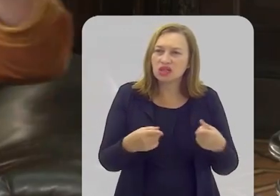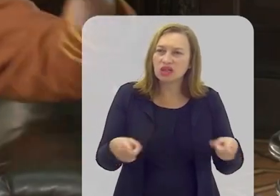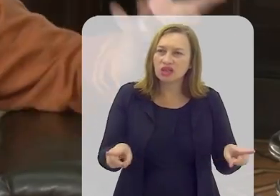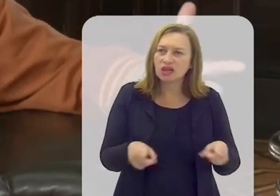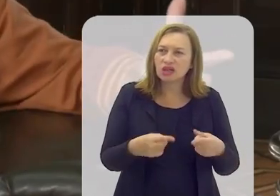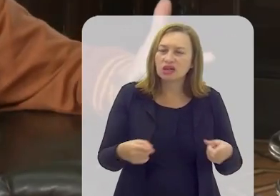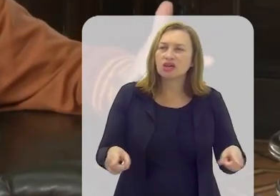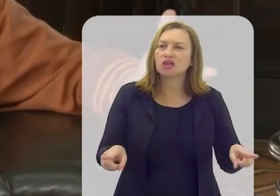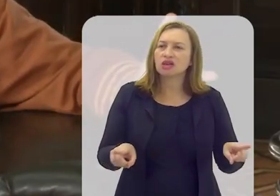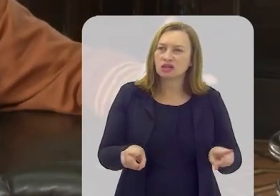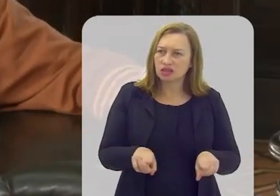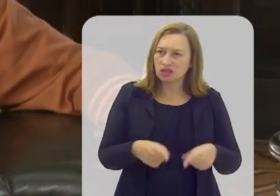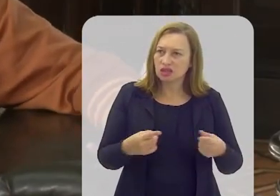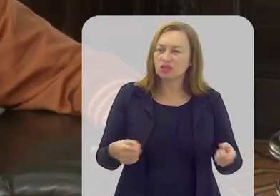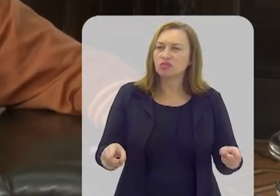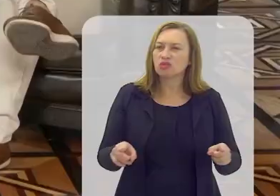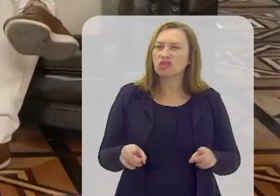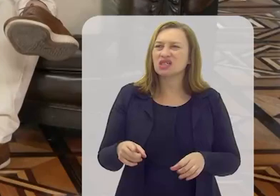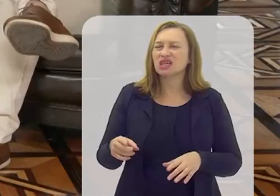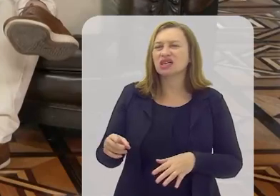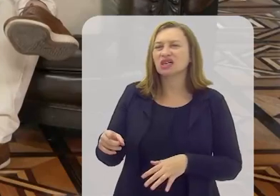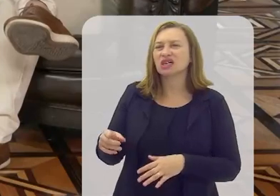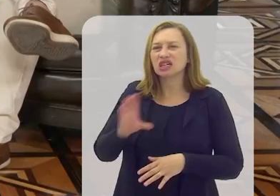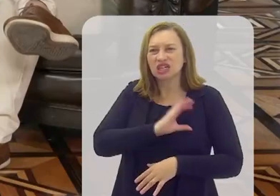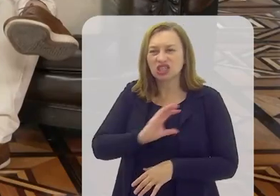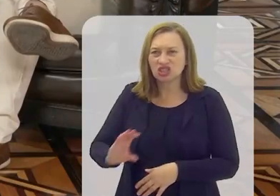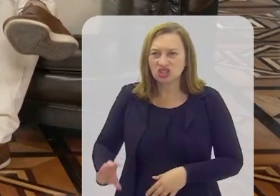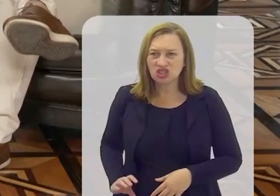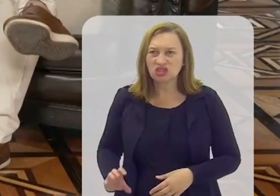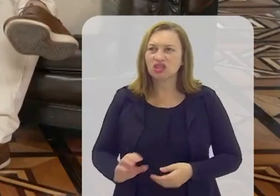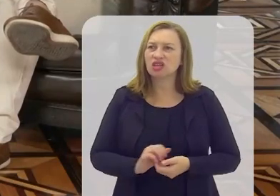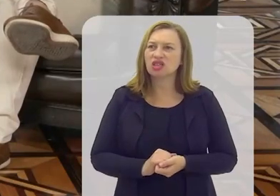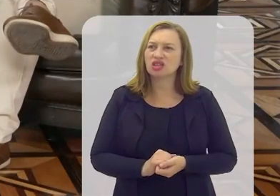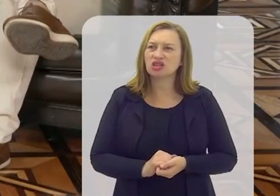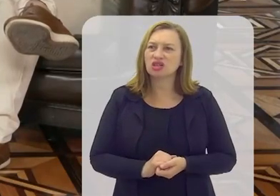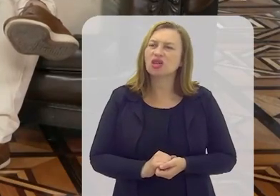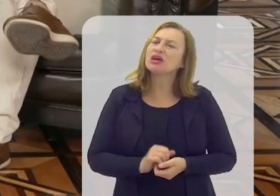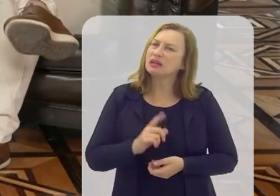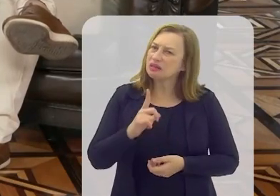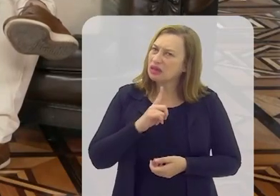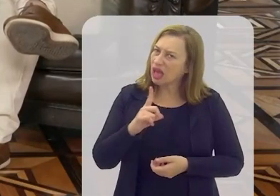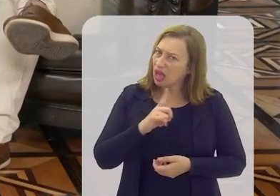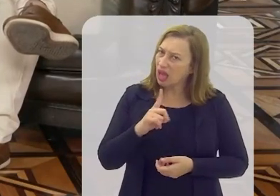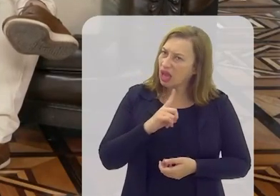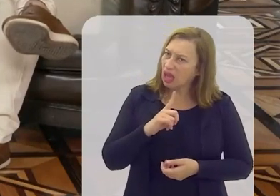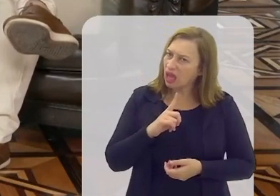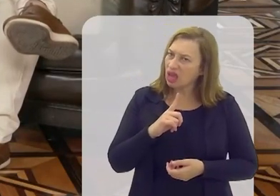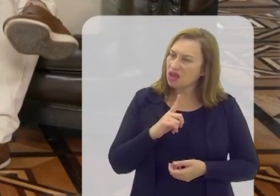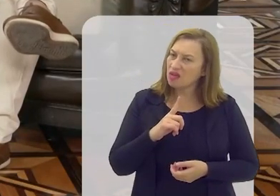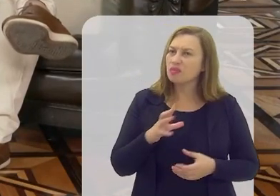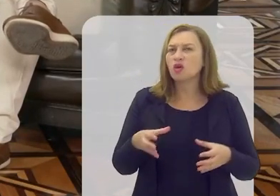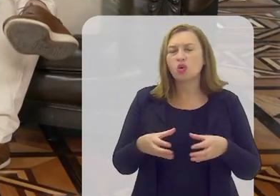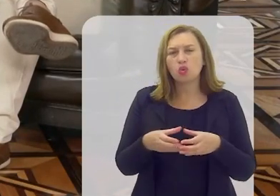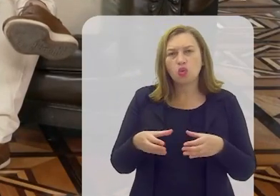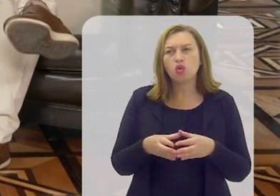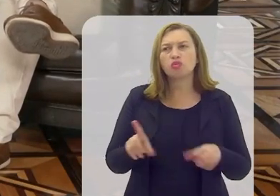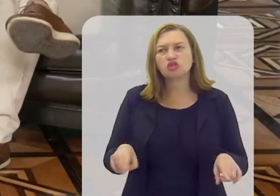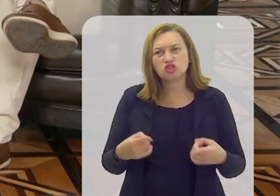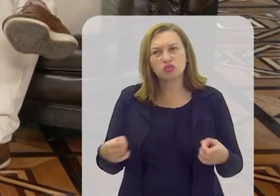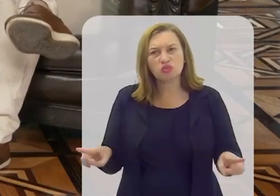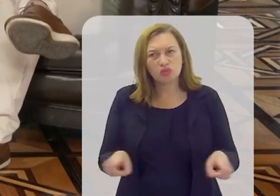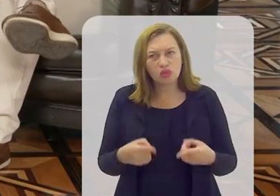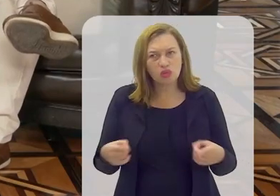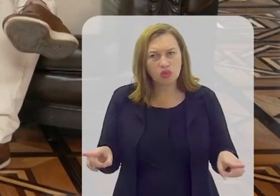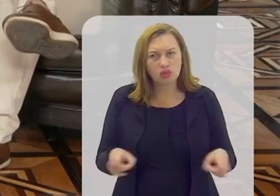linda. Fluiu. Existe banda... Tá, sim. Desculpa a minha ignorância, Paulo. Você banda vai ouvir cristã depois. De jazz. Eu não conheço. Quer